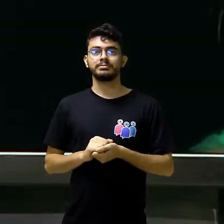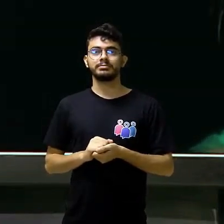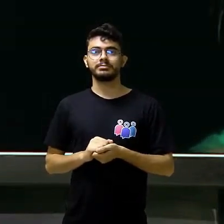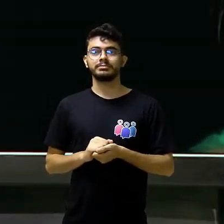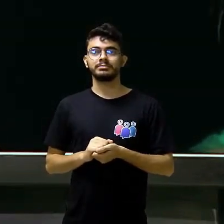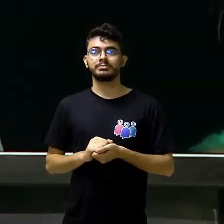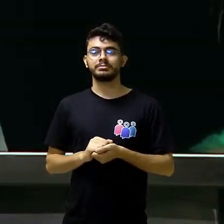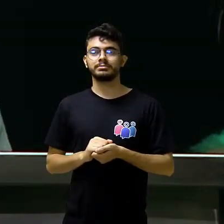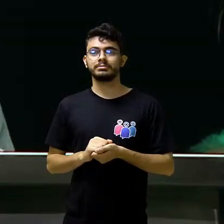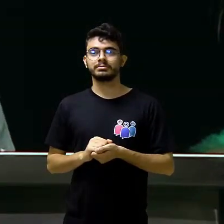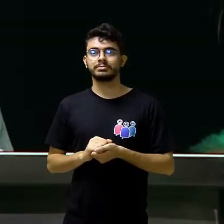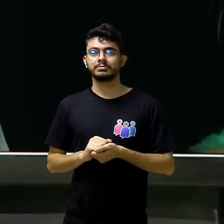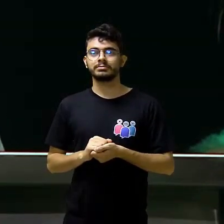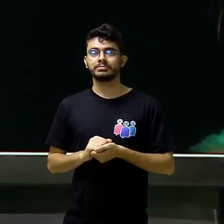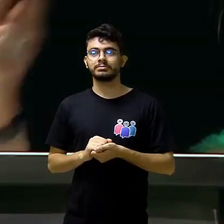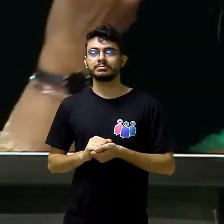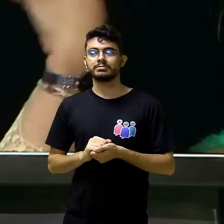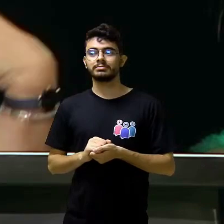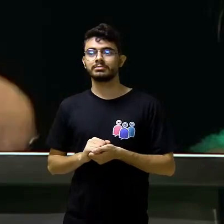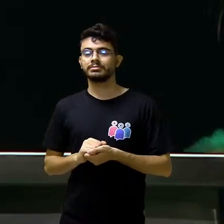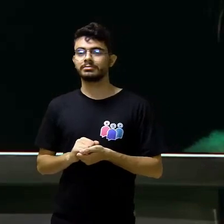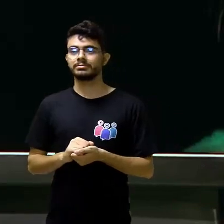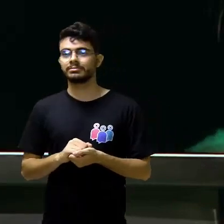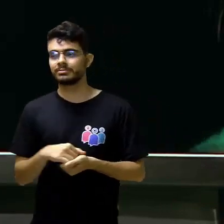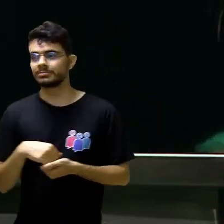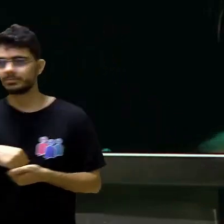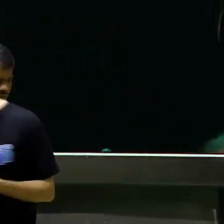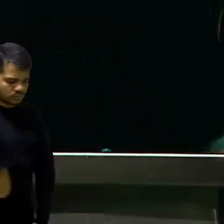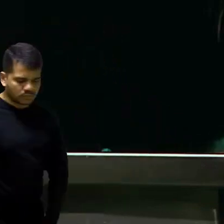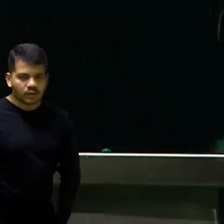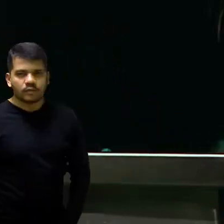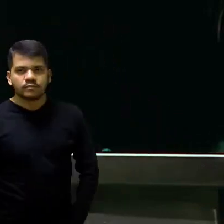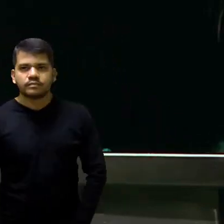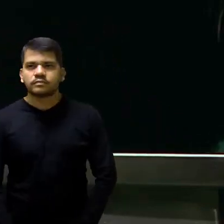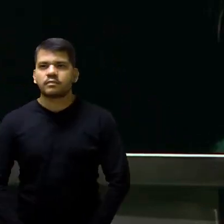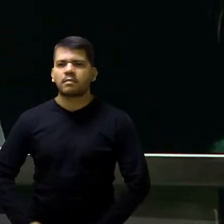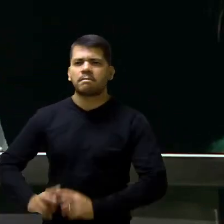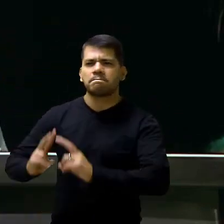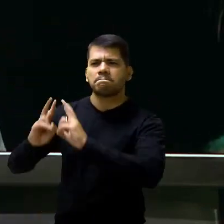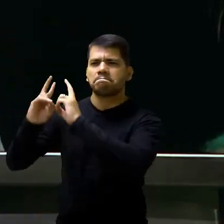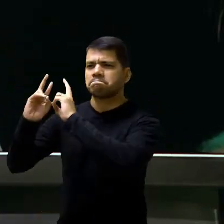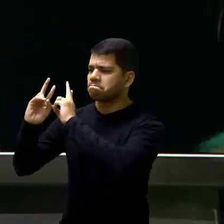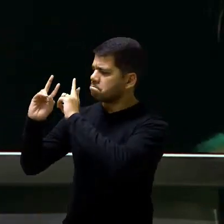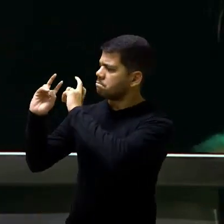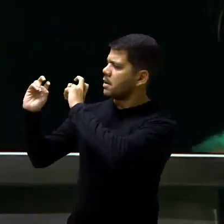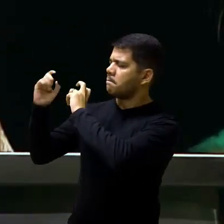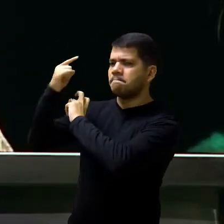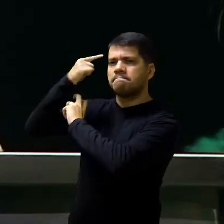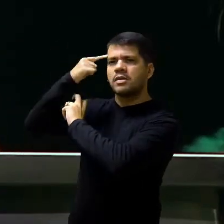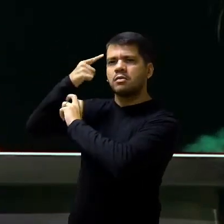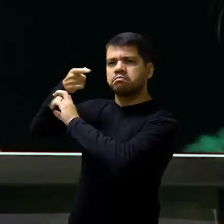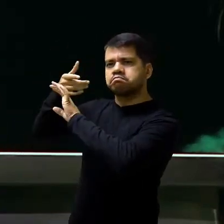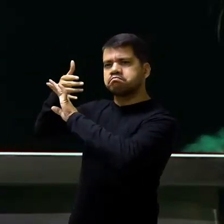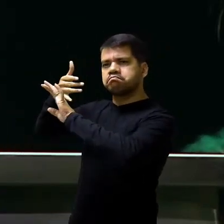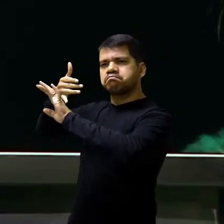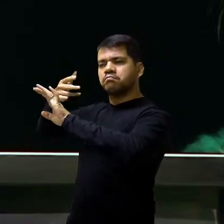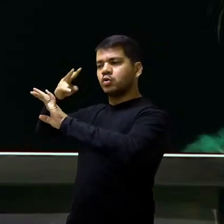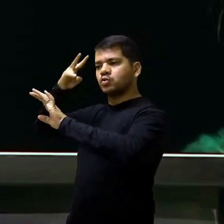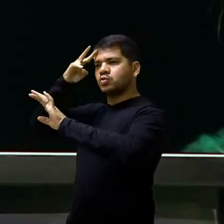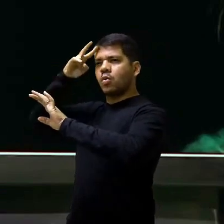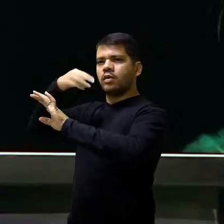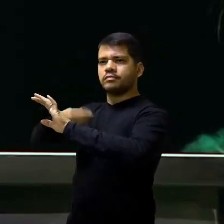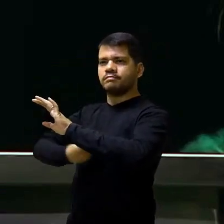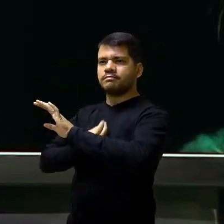que escolhi. Olho para trás e vejo o legado que deixei para as